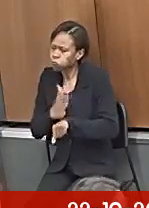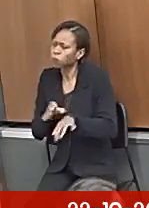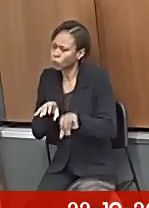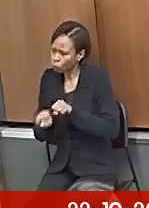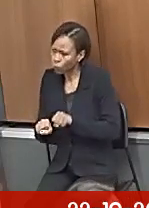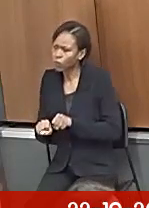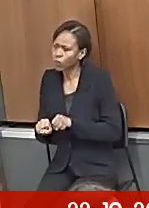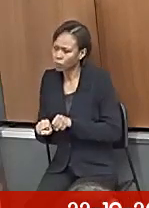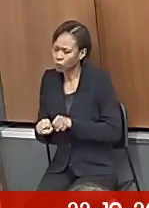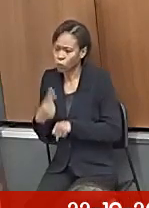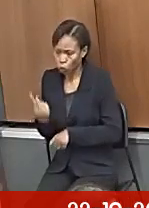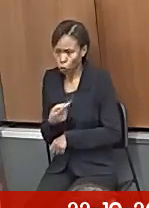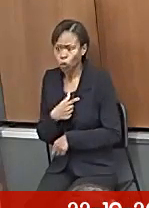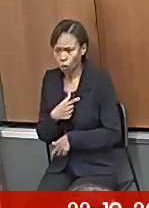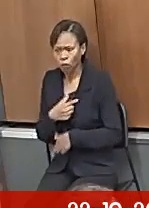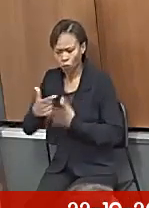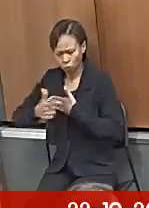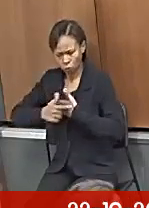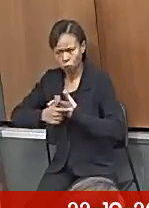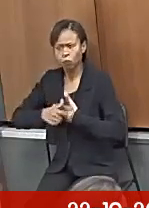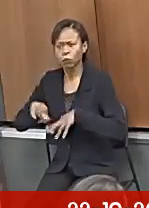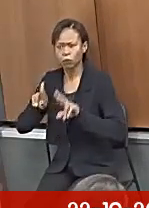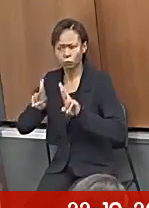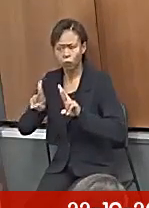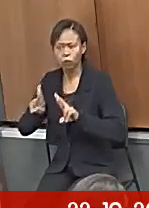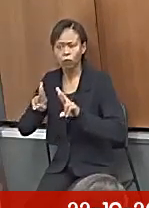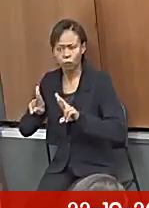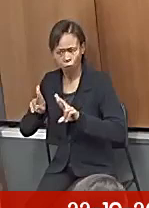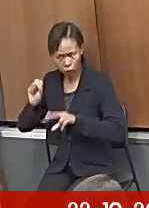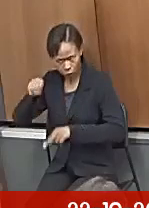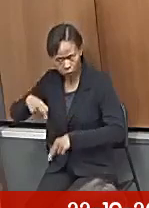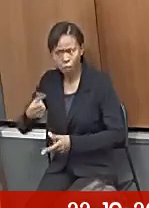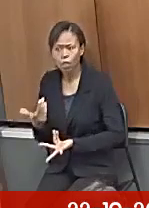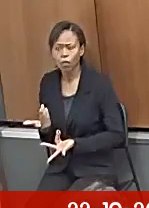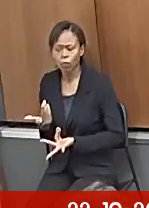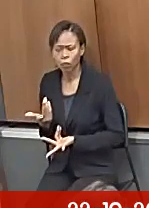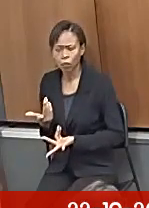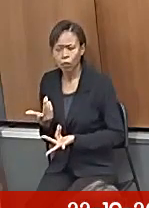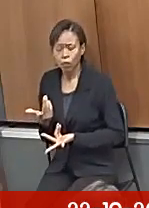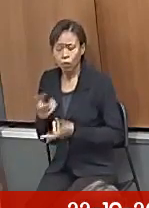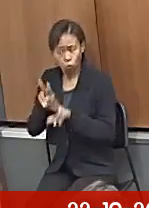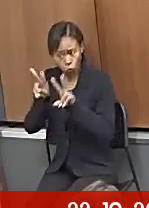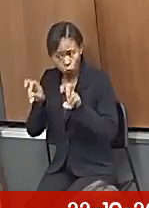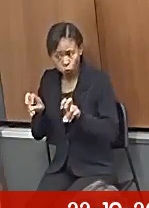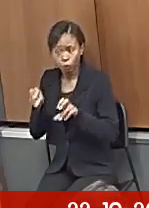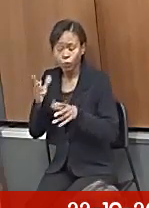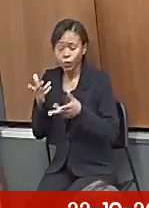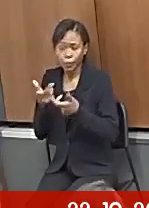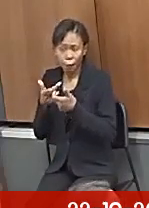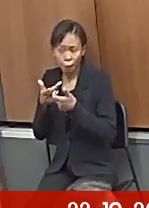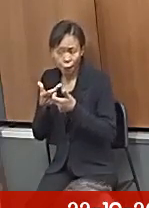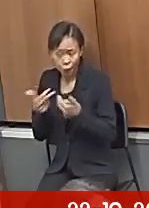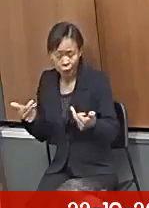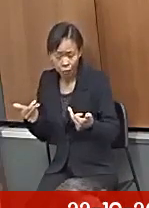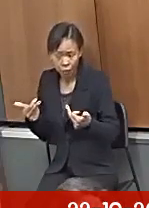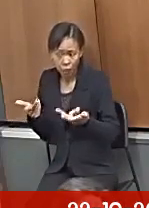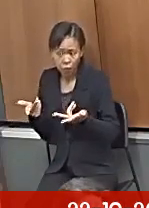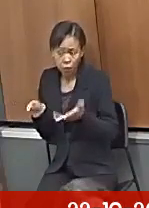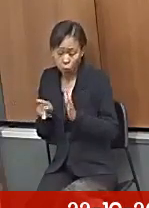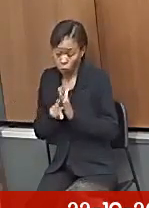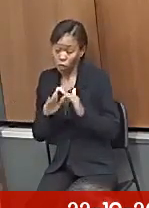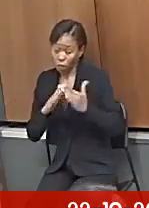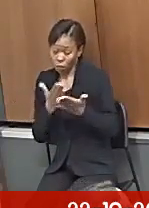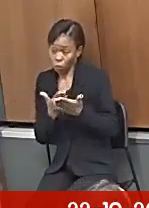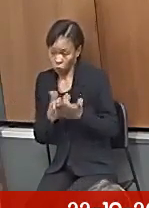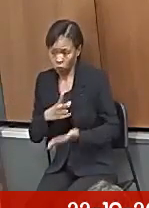papel de realmente resgatar a questão que muitas vezes falha, principalmente nas pequenas escolas. Porque as grandes escolas, como foi